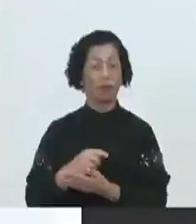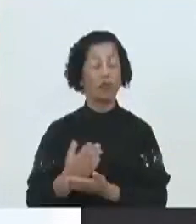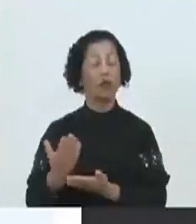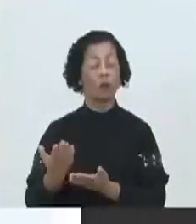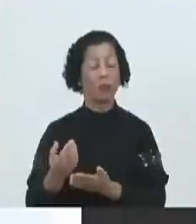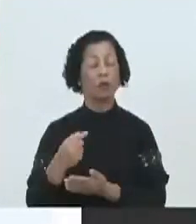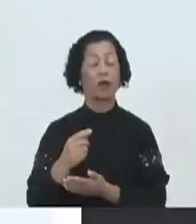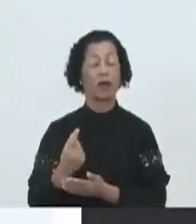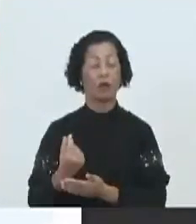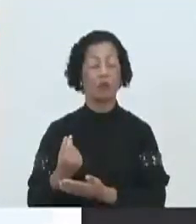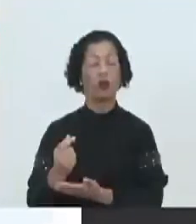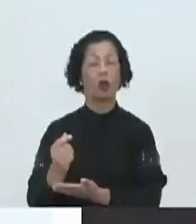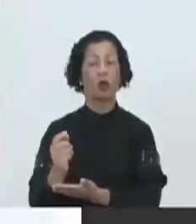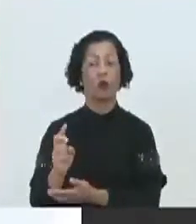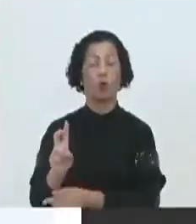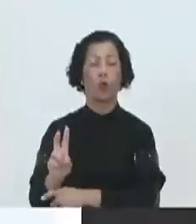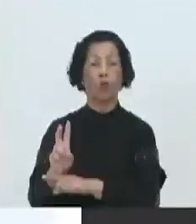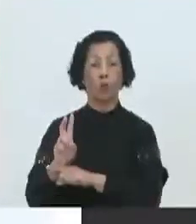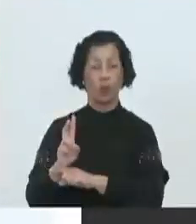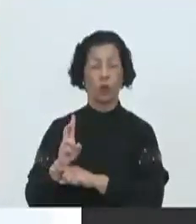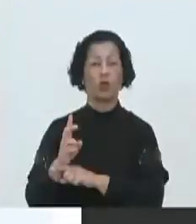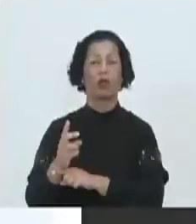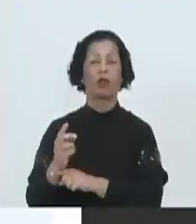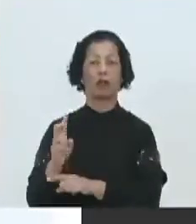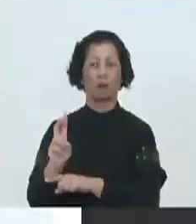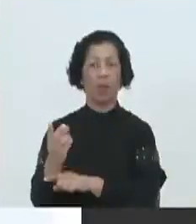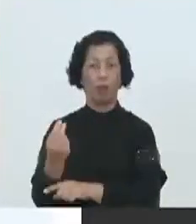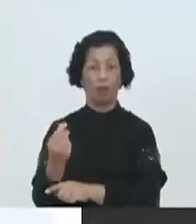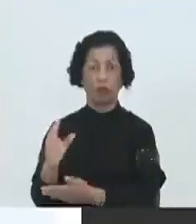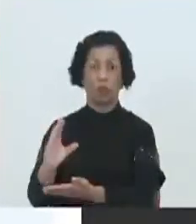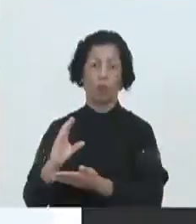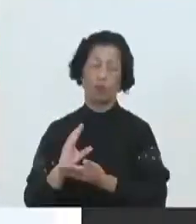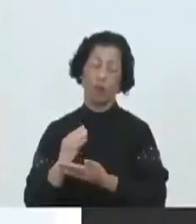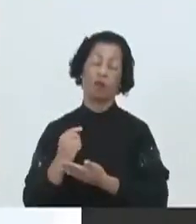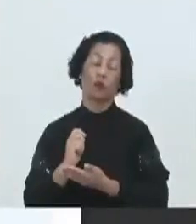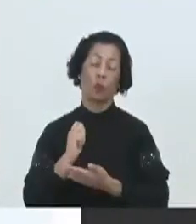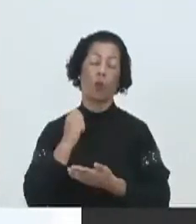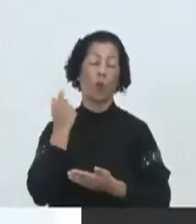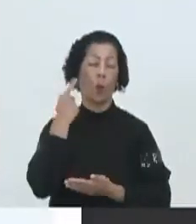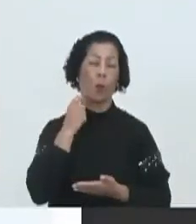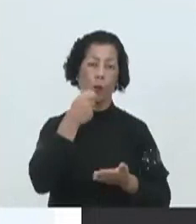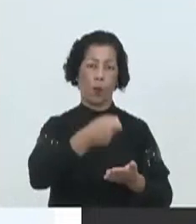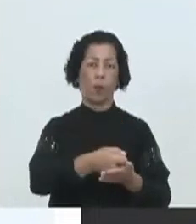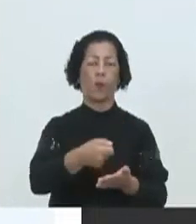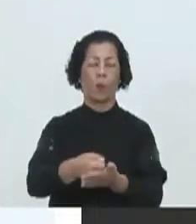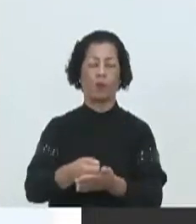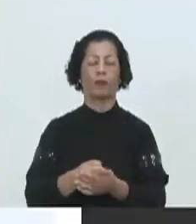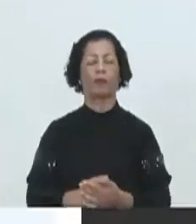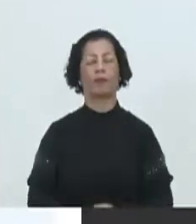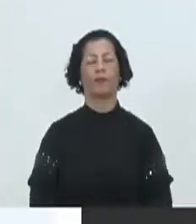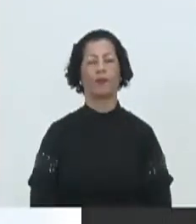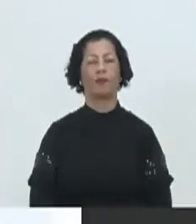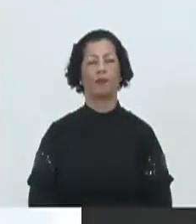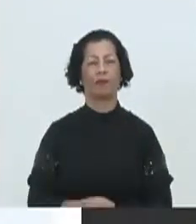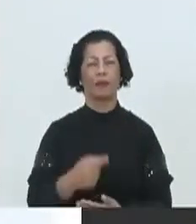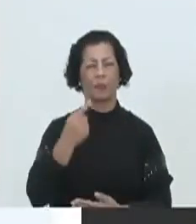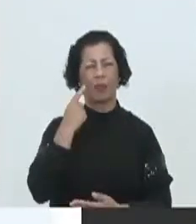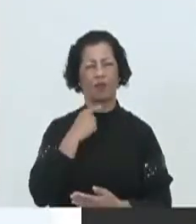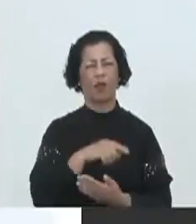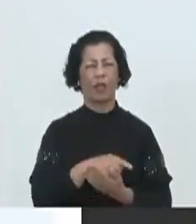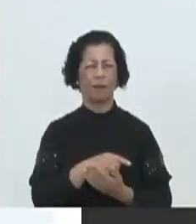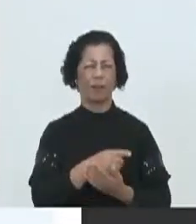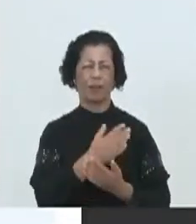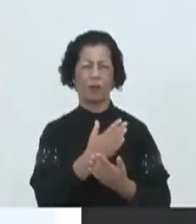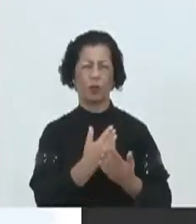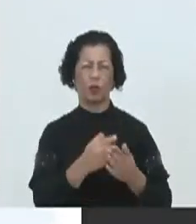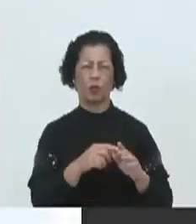uma ação do governo que sem esse trabalho não seria possível quando a gente olha aqui pro histórico